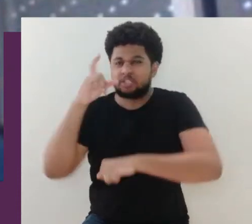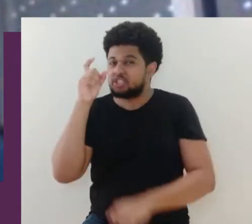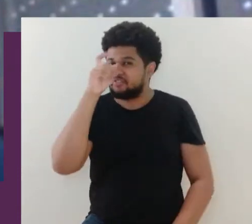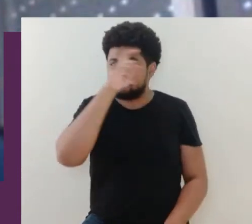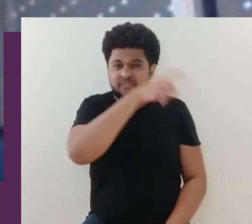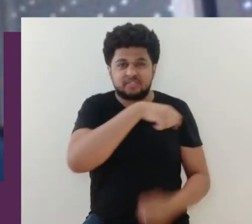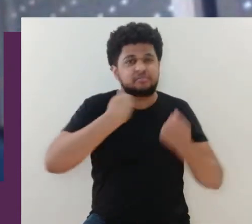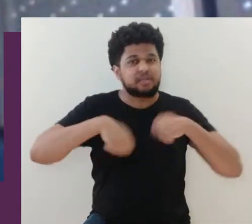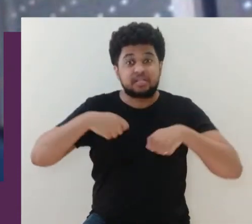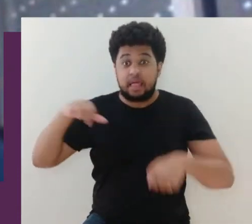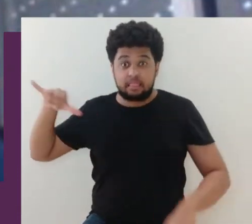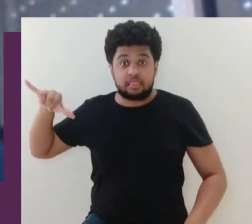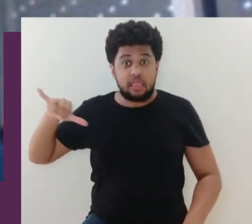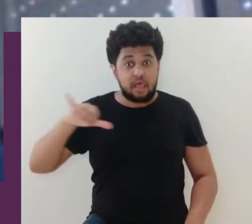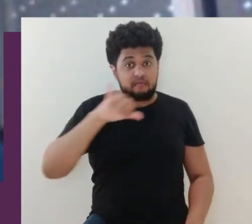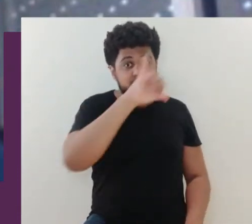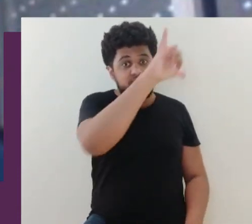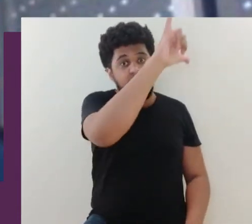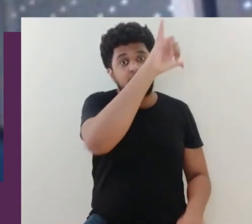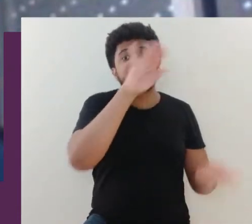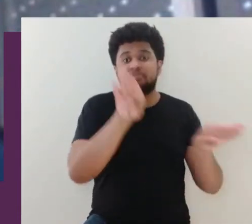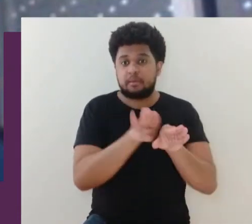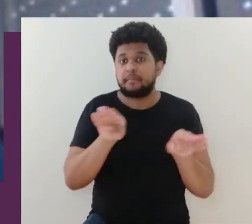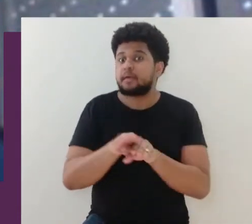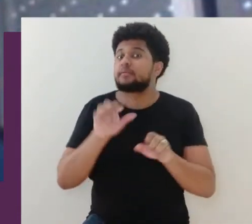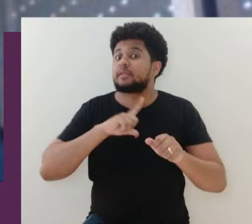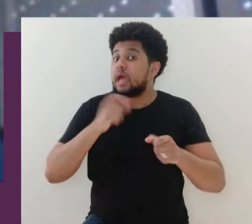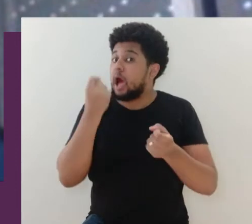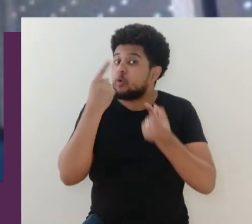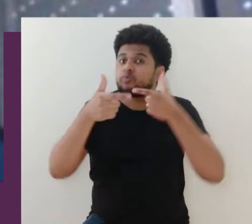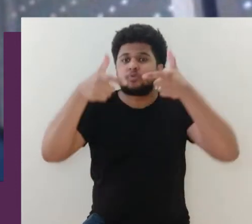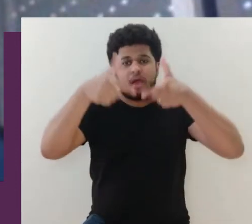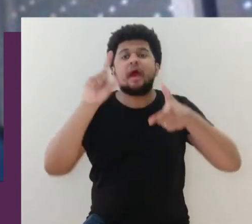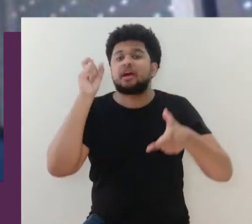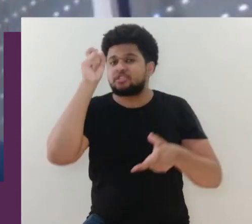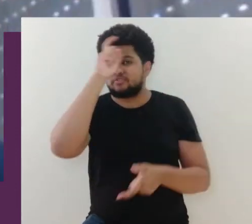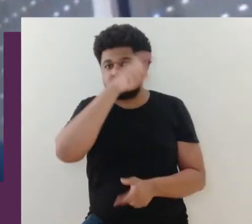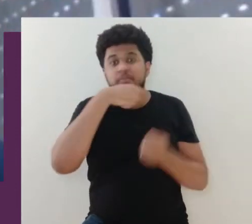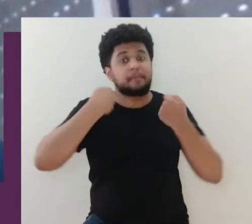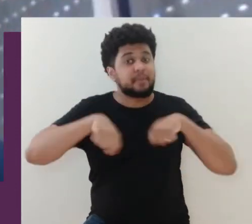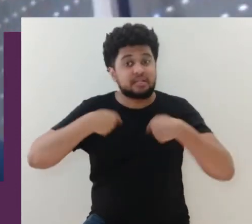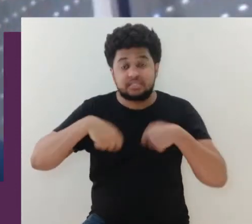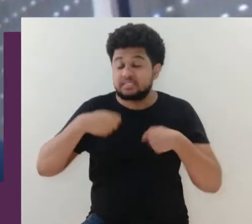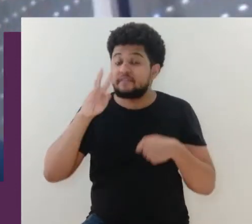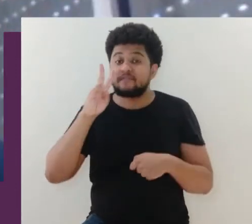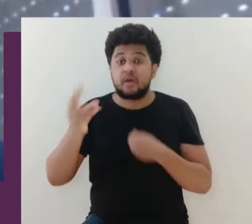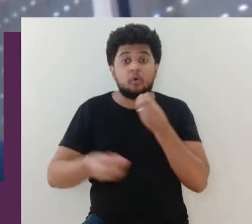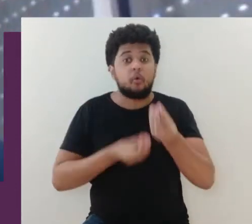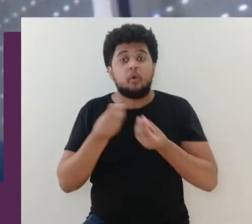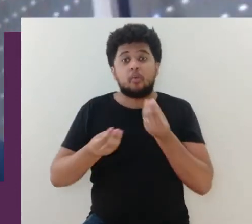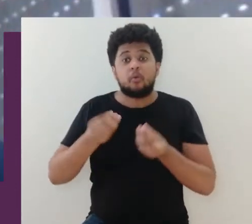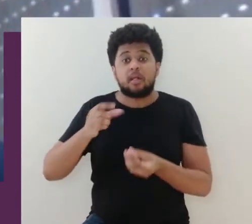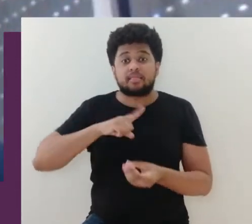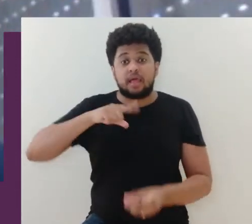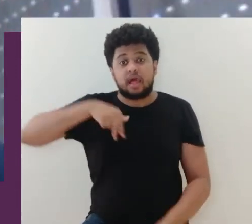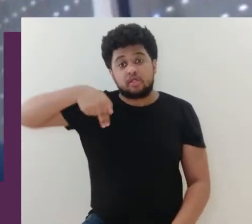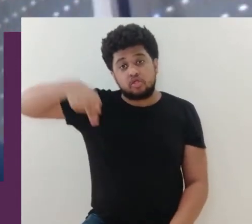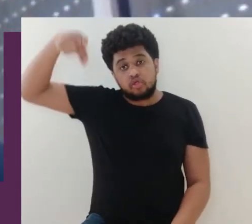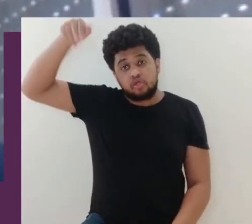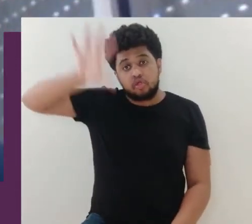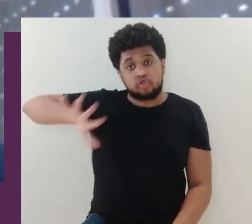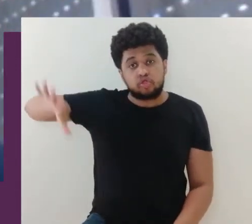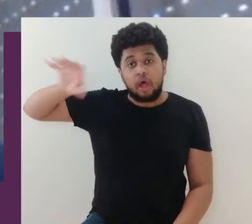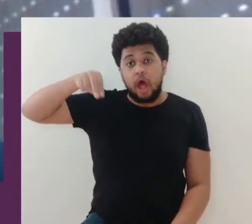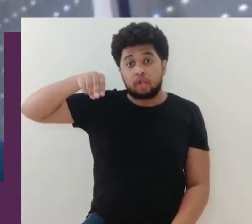Ok, a gente tem transporte aéreo, mas mesmo o transporte aéreo para algumas regiões é difícil. A gente tem que levar em consideração que a região norte do